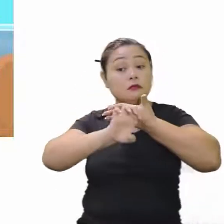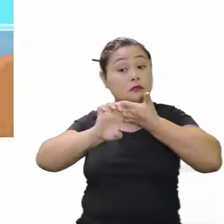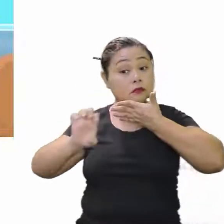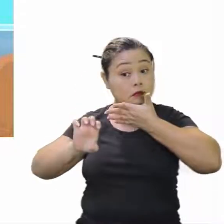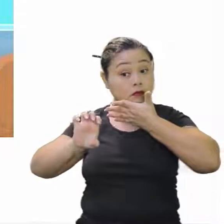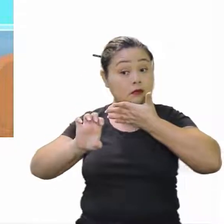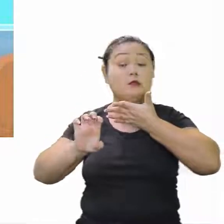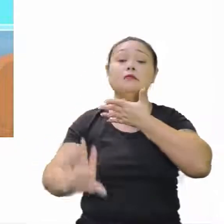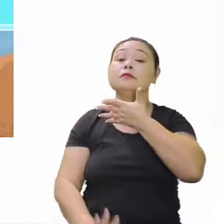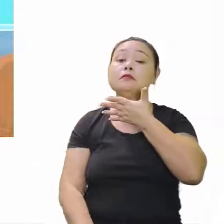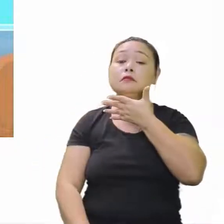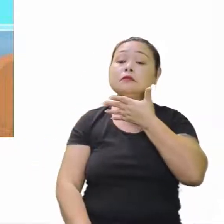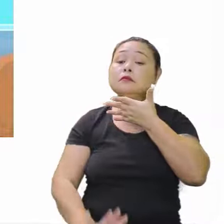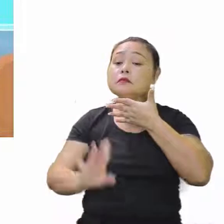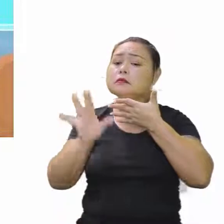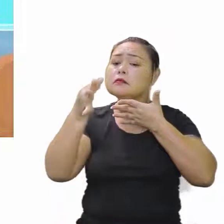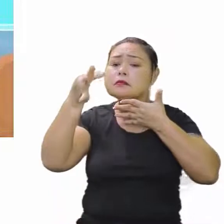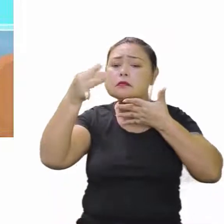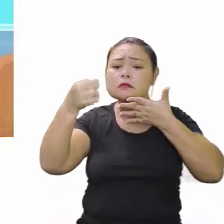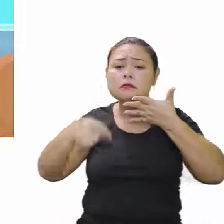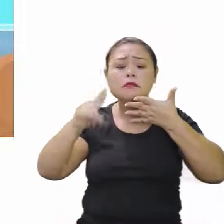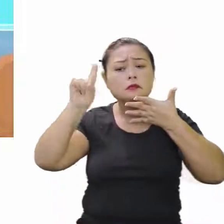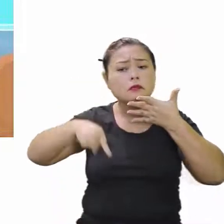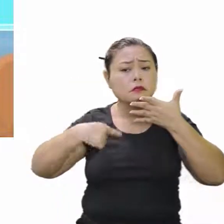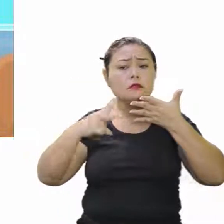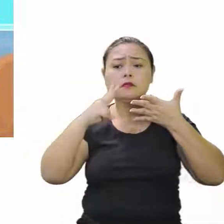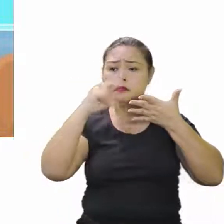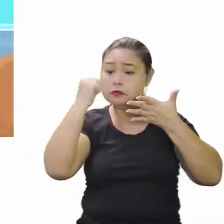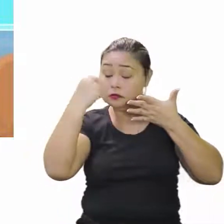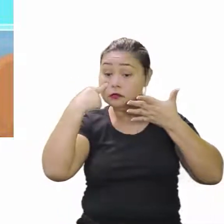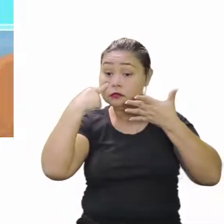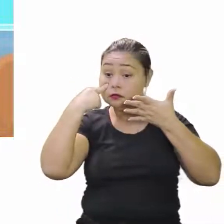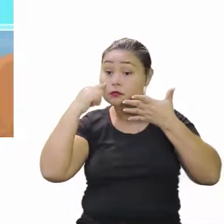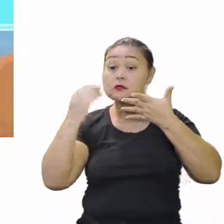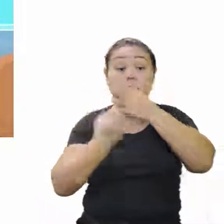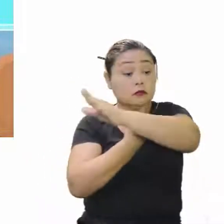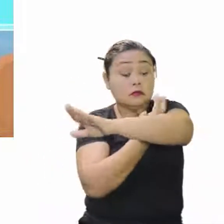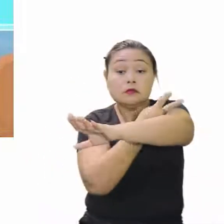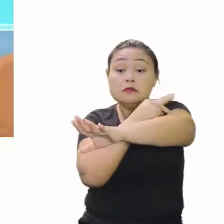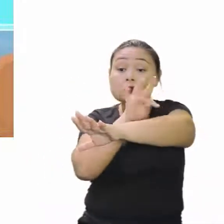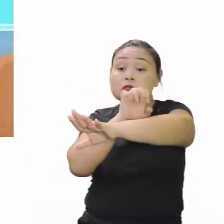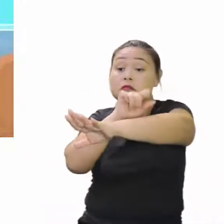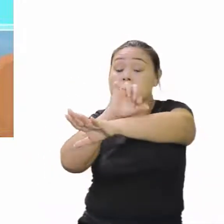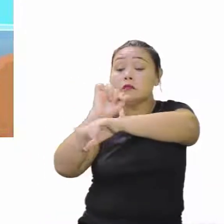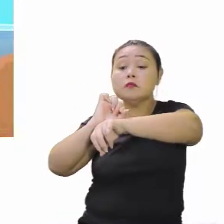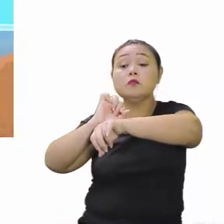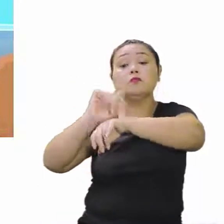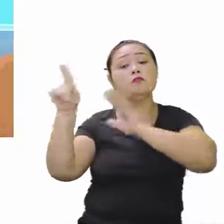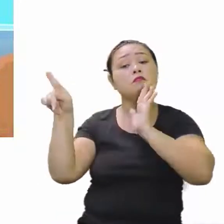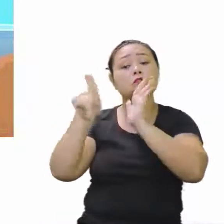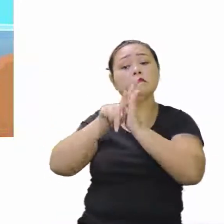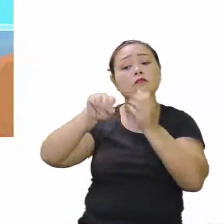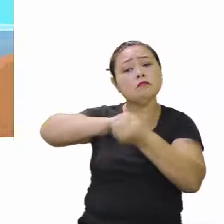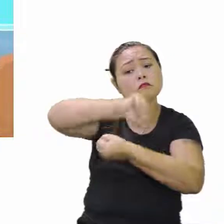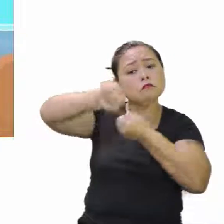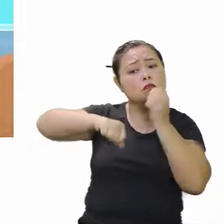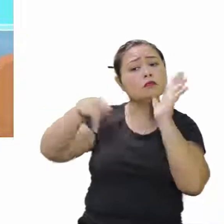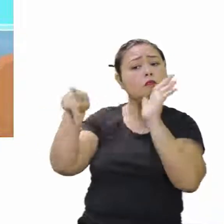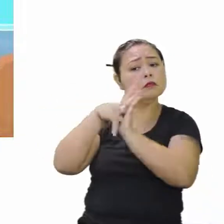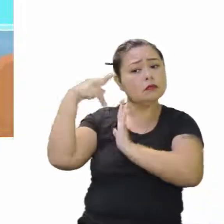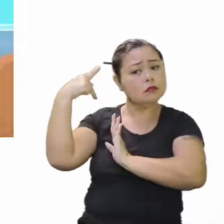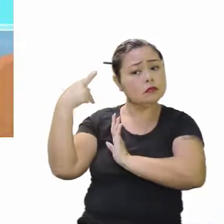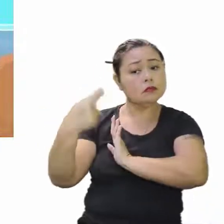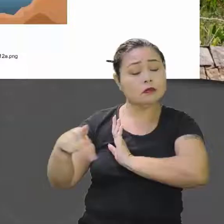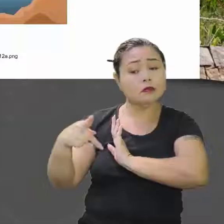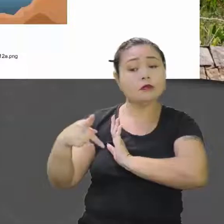equatorial. Um detalhe muito forte dessa vegetação é que ela é autossustentável.